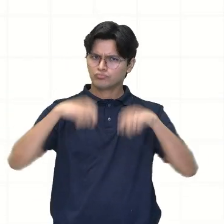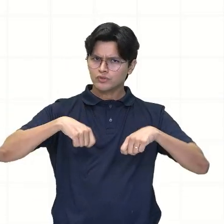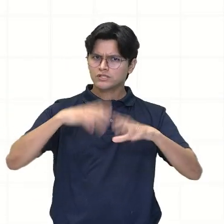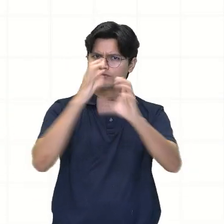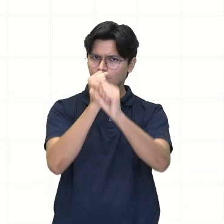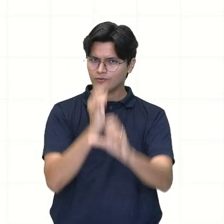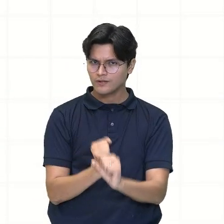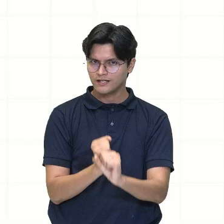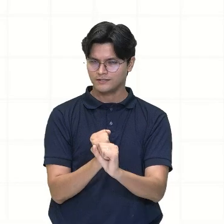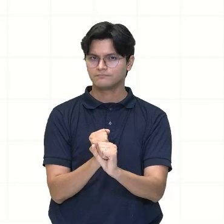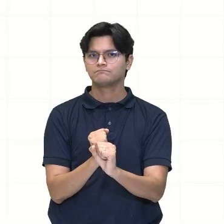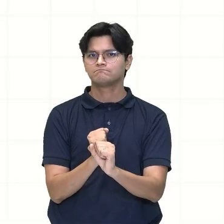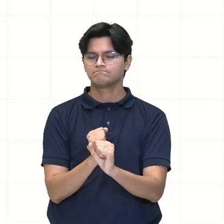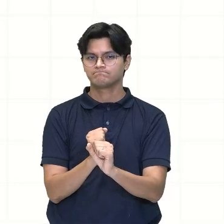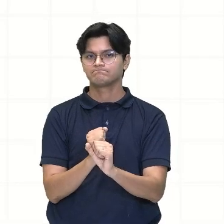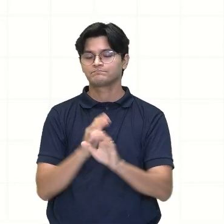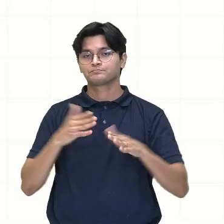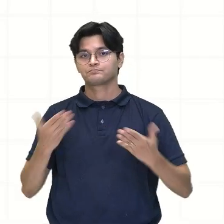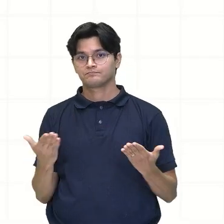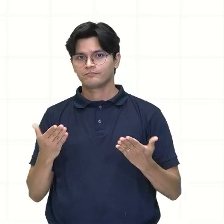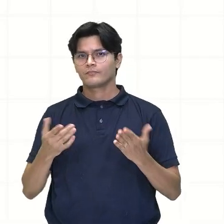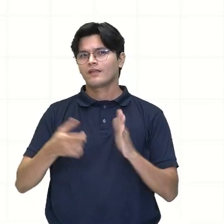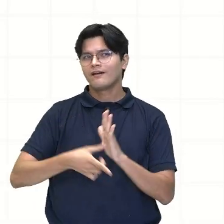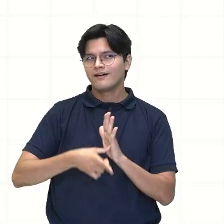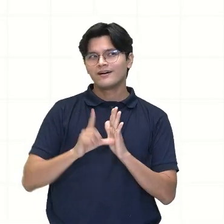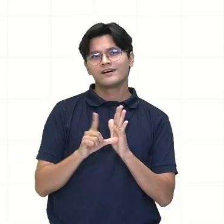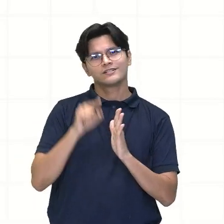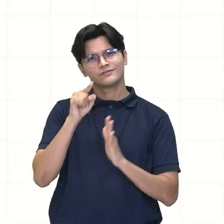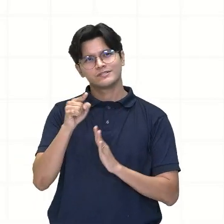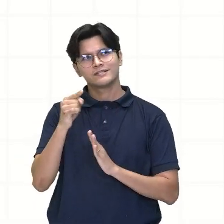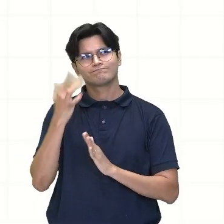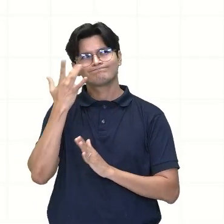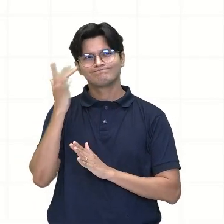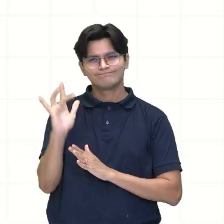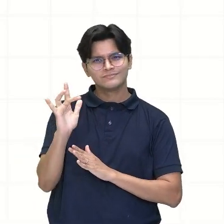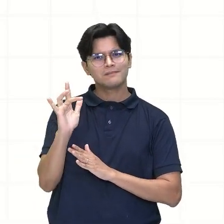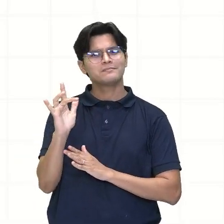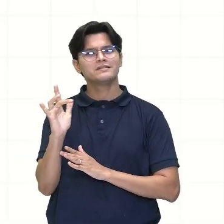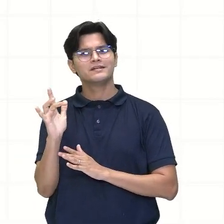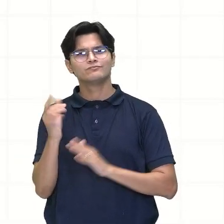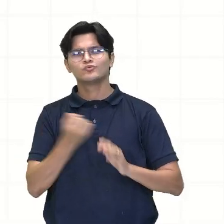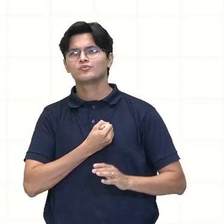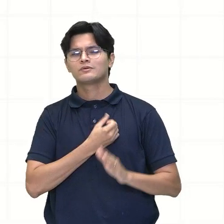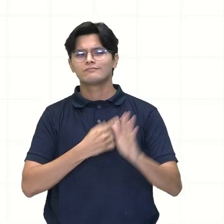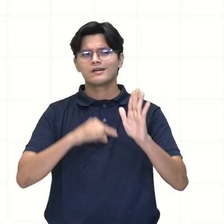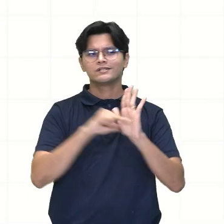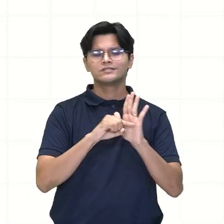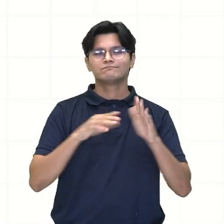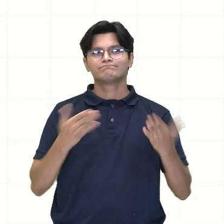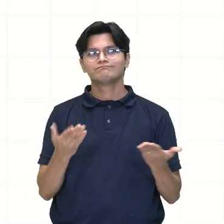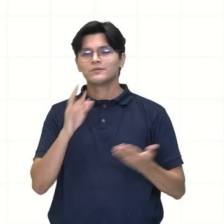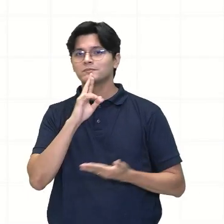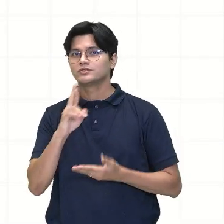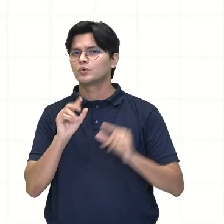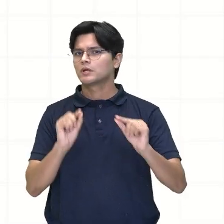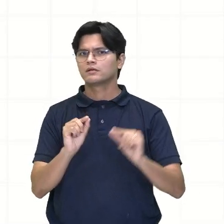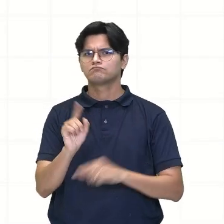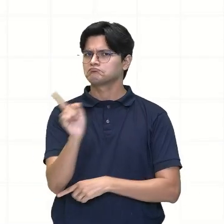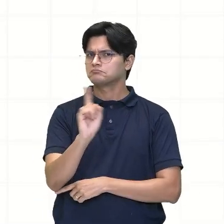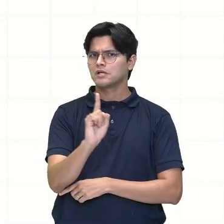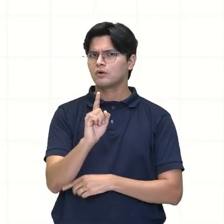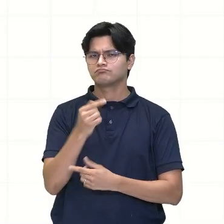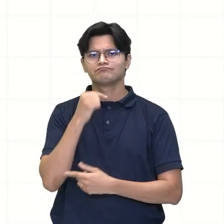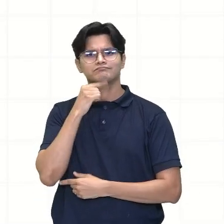cálculo? O que antes você respondia não, a partir de hoje a sua resposta é